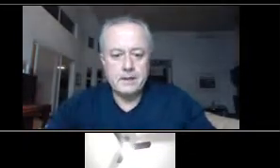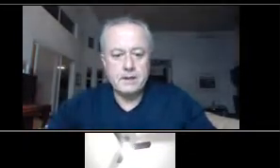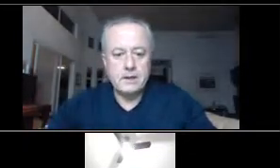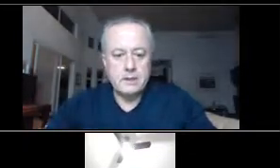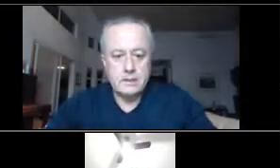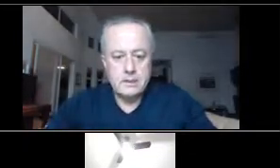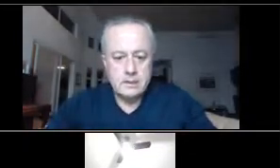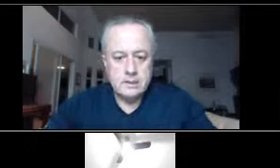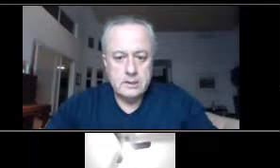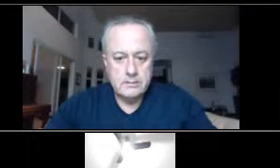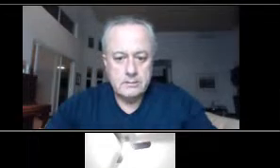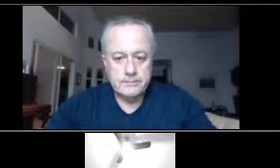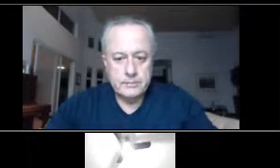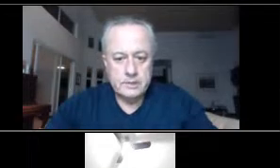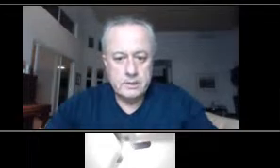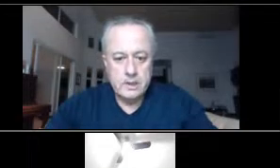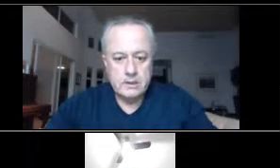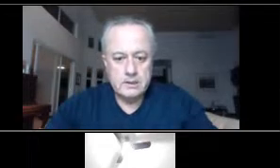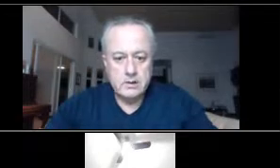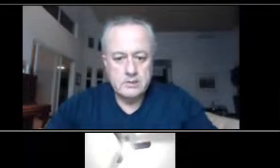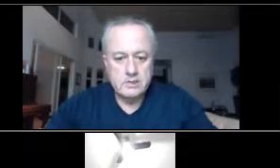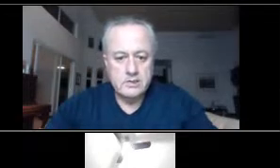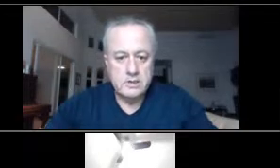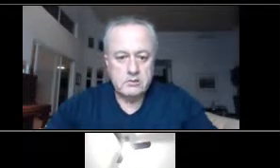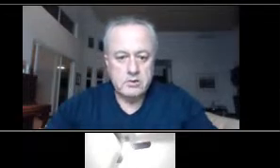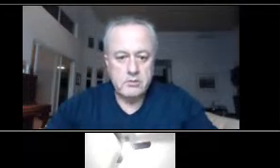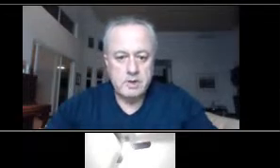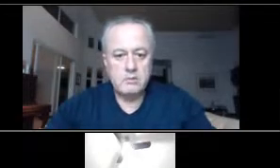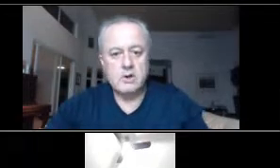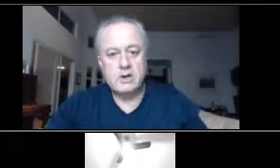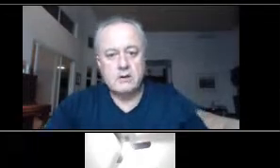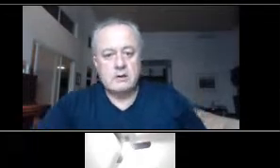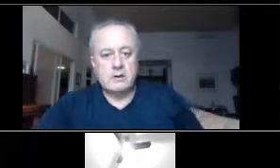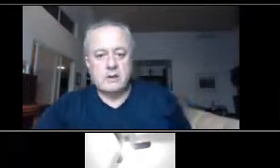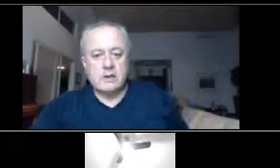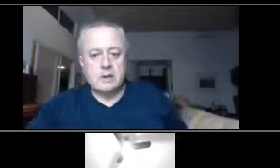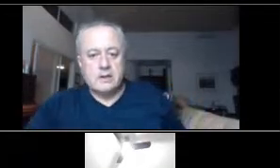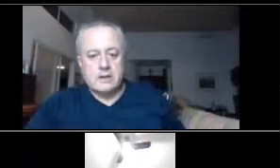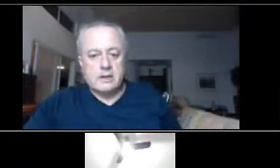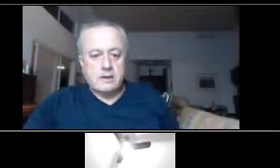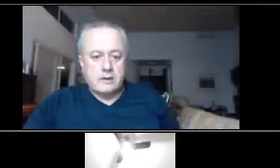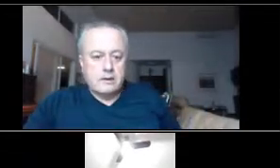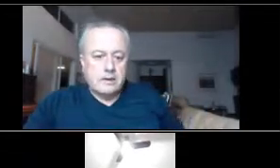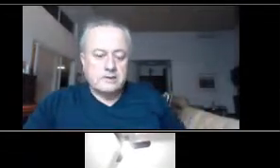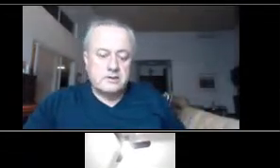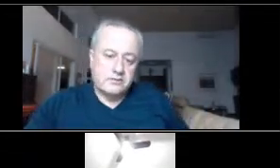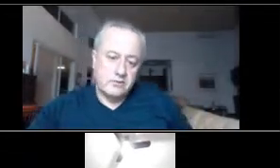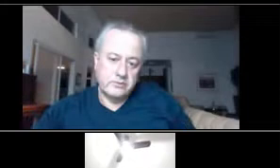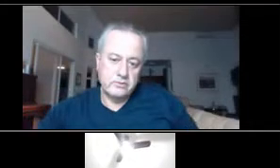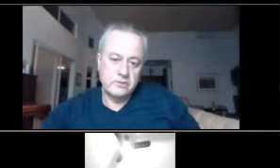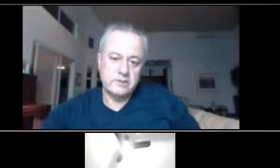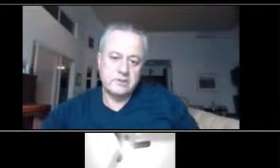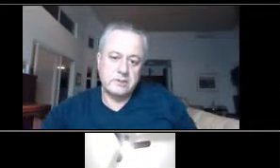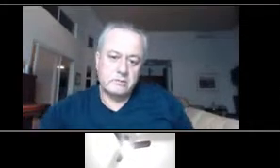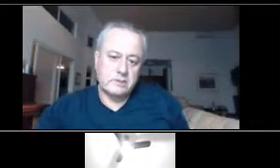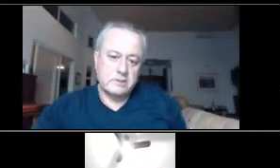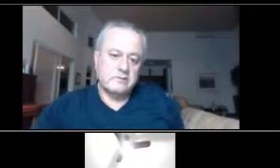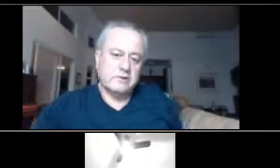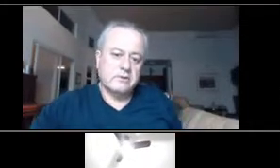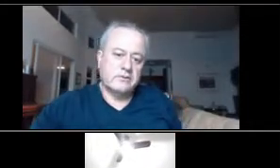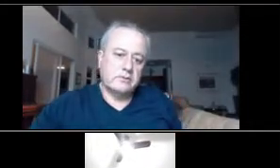TIM. E então a gente retoma agora. A gente viu